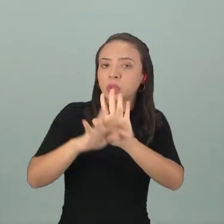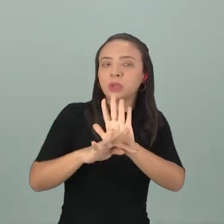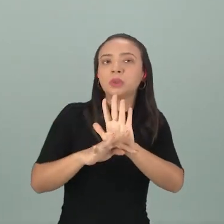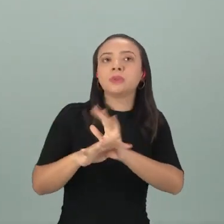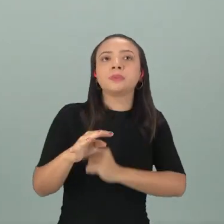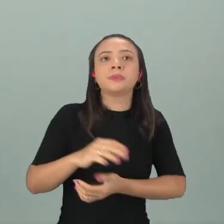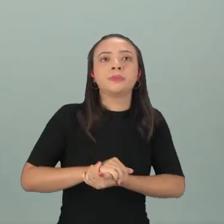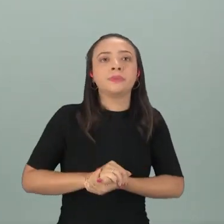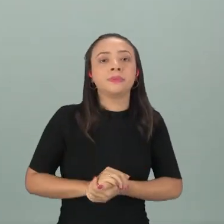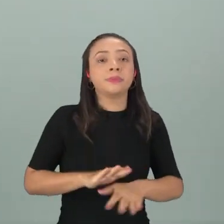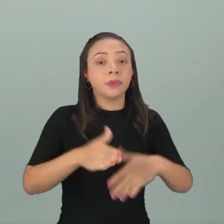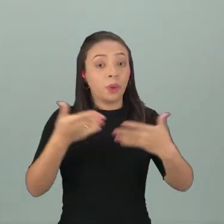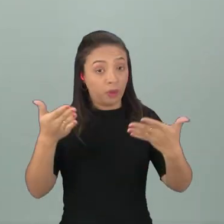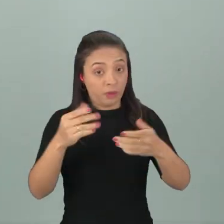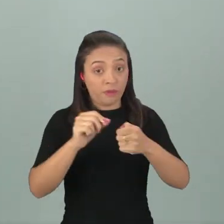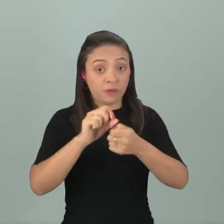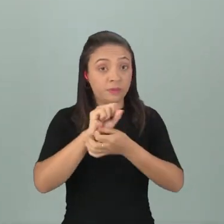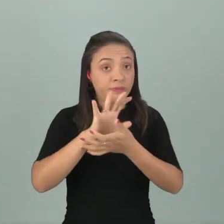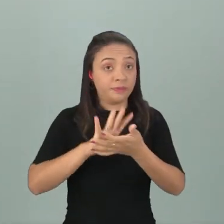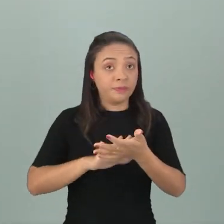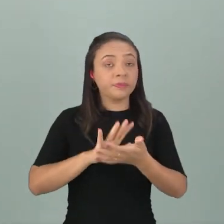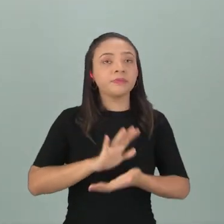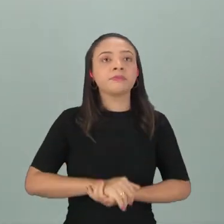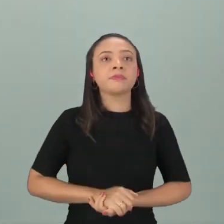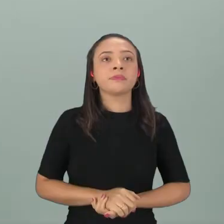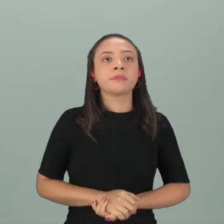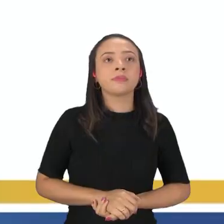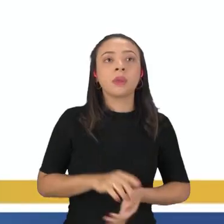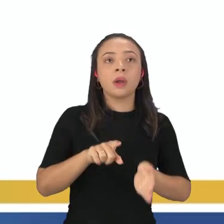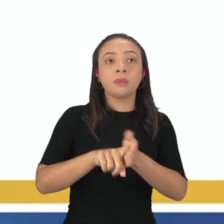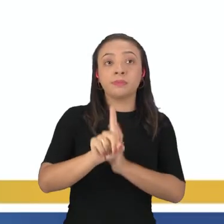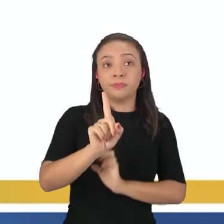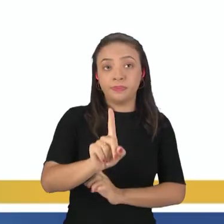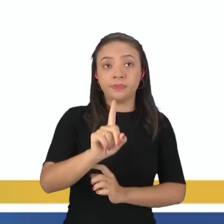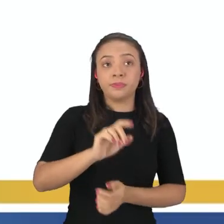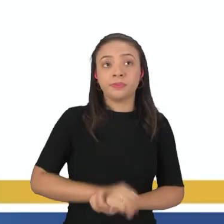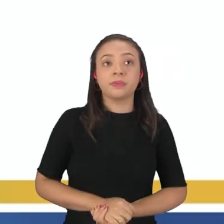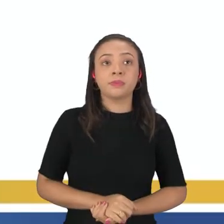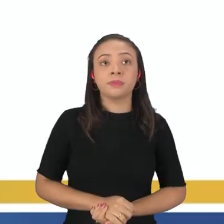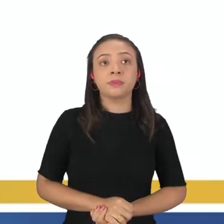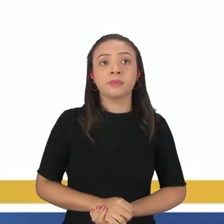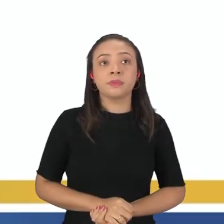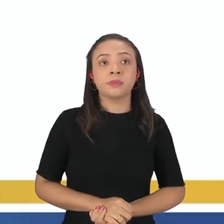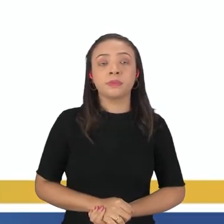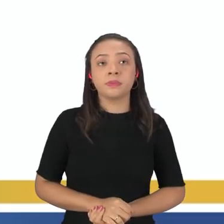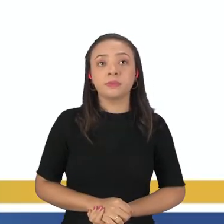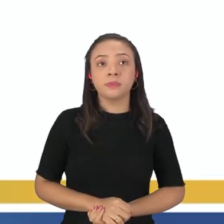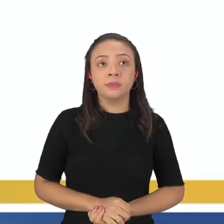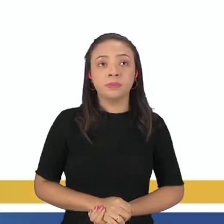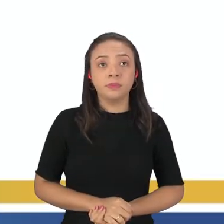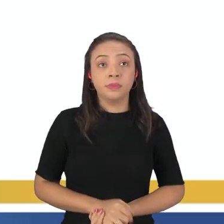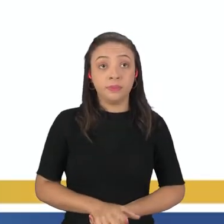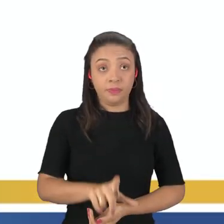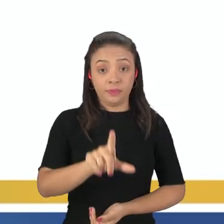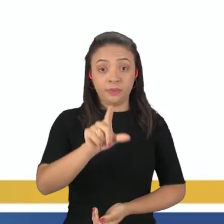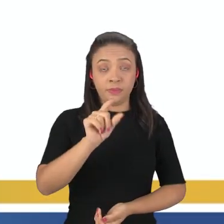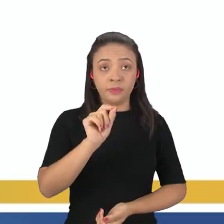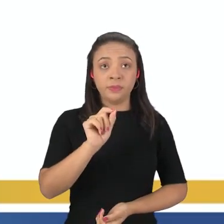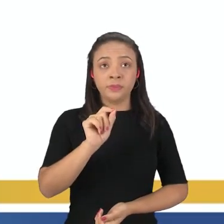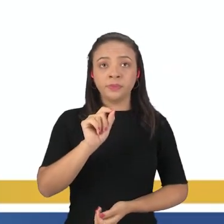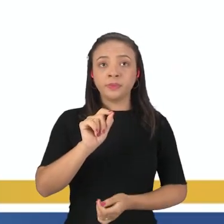texto. Vamos lá exercitar um pouquinho. Questão 1, o NEB. Assinale